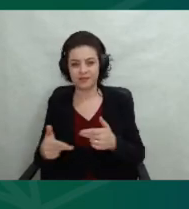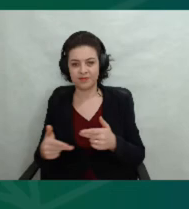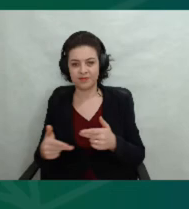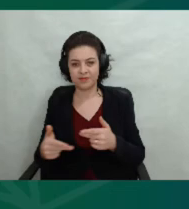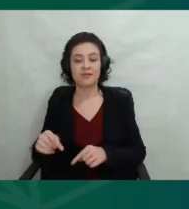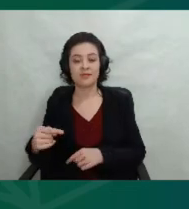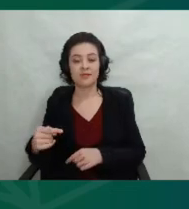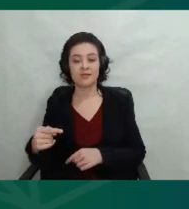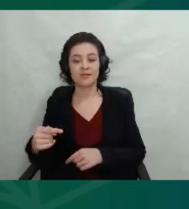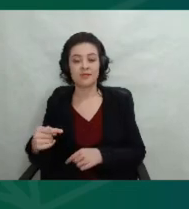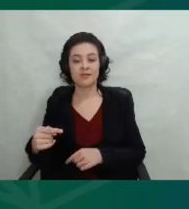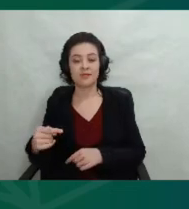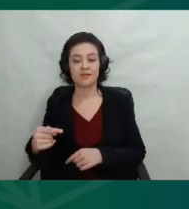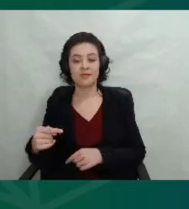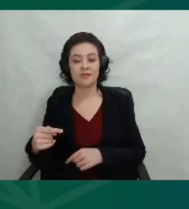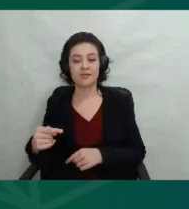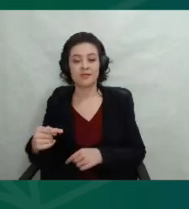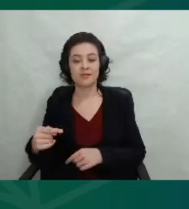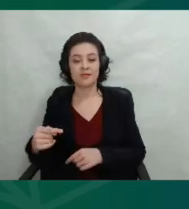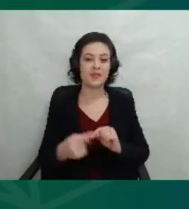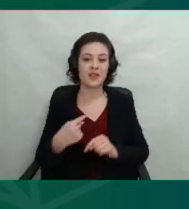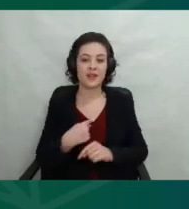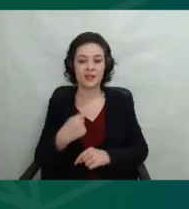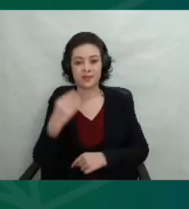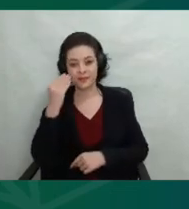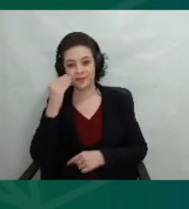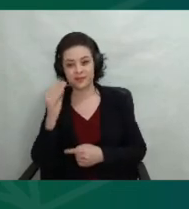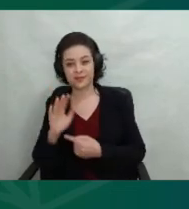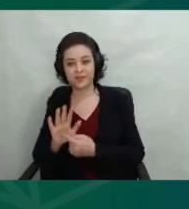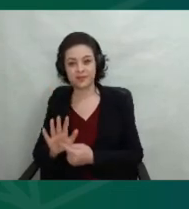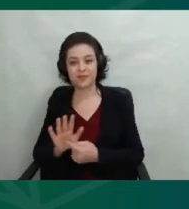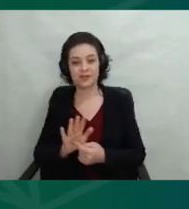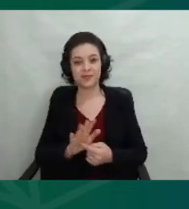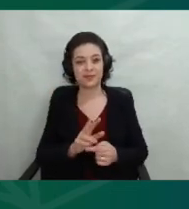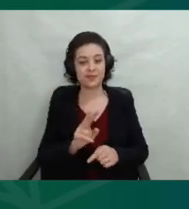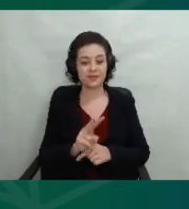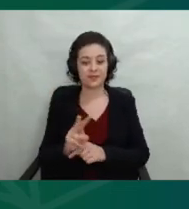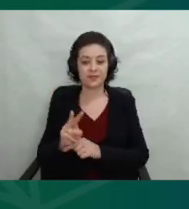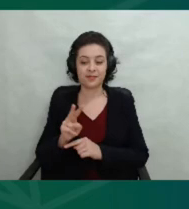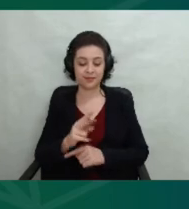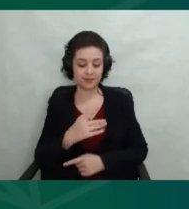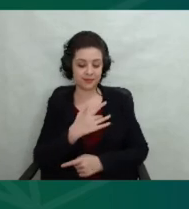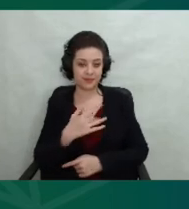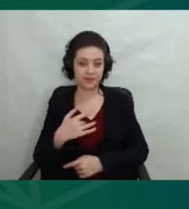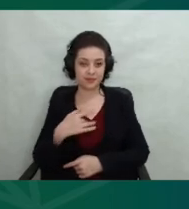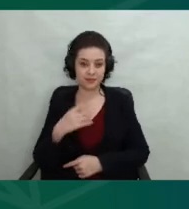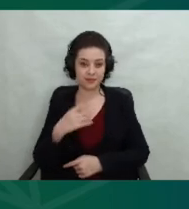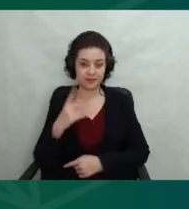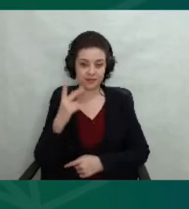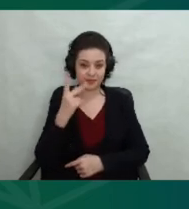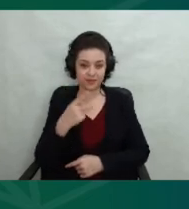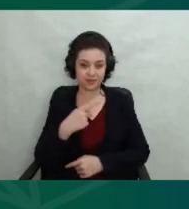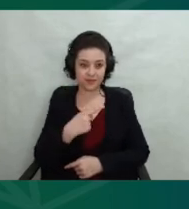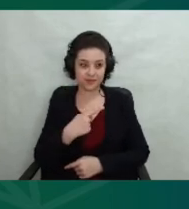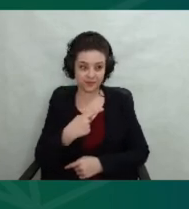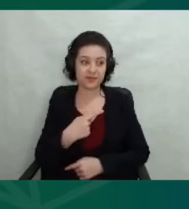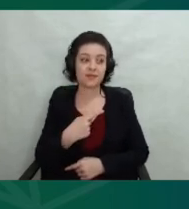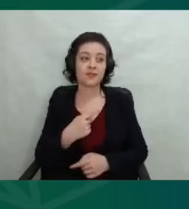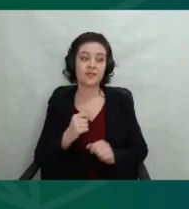contrário. Agora eu vou tentar mostrar como os cuidados com a nossa saúde interferir na